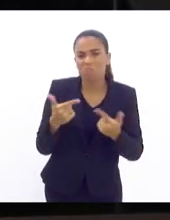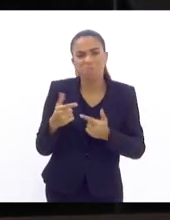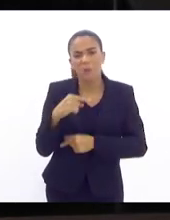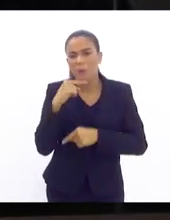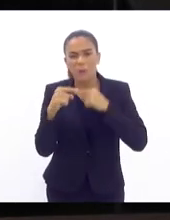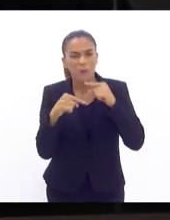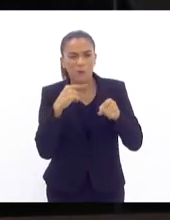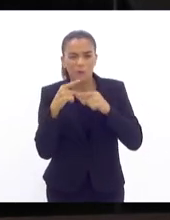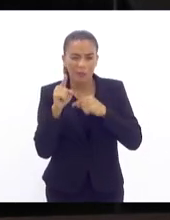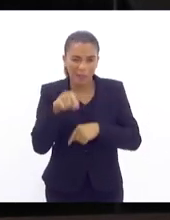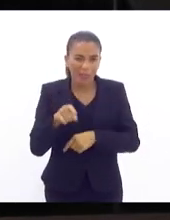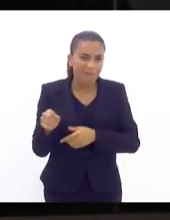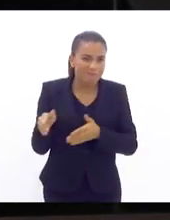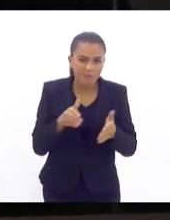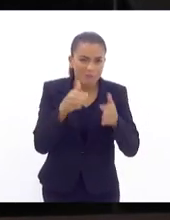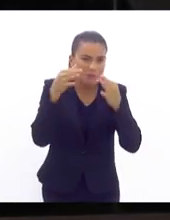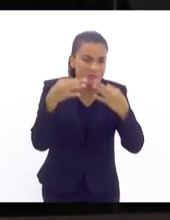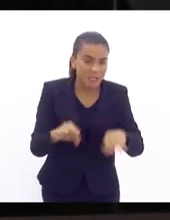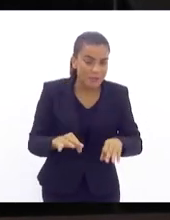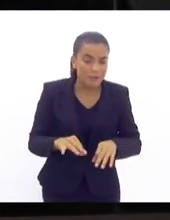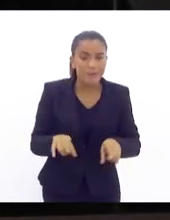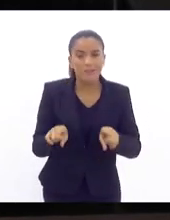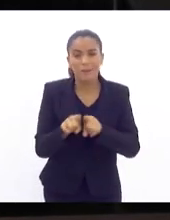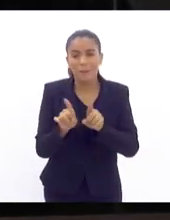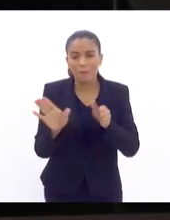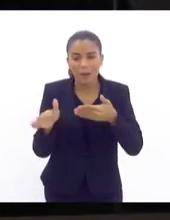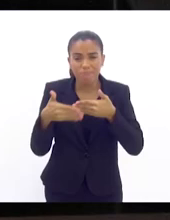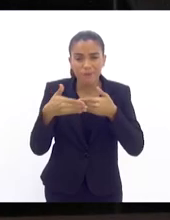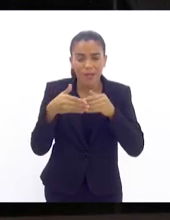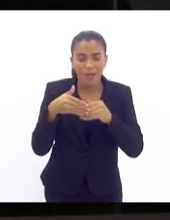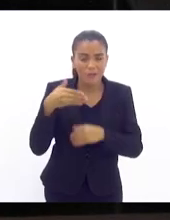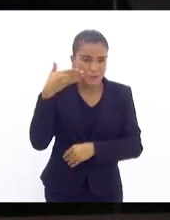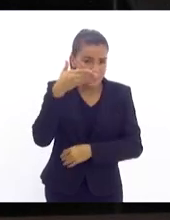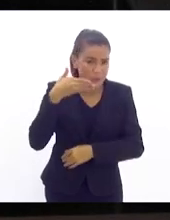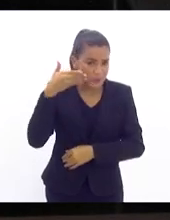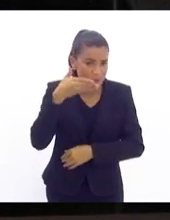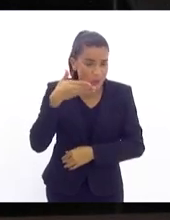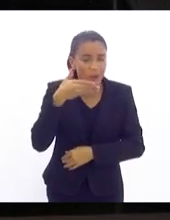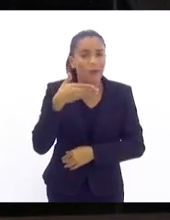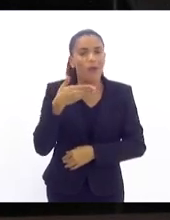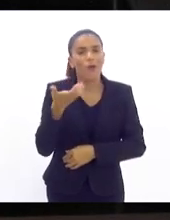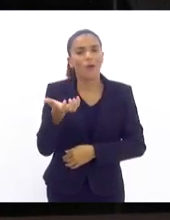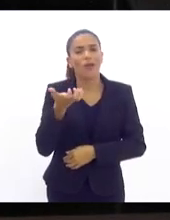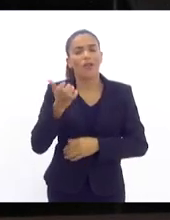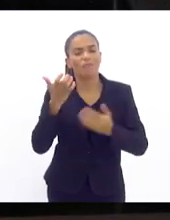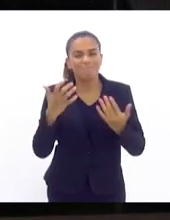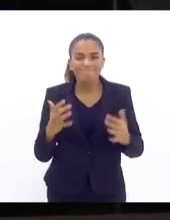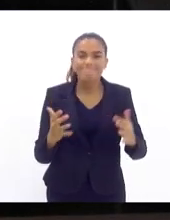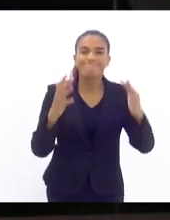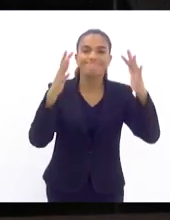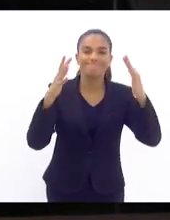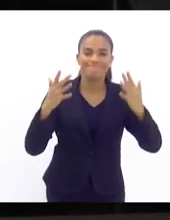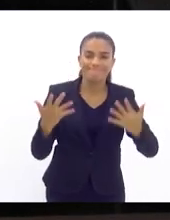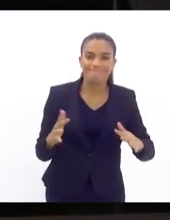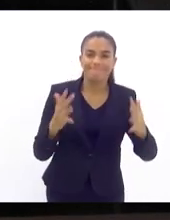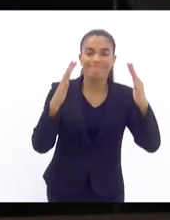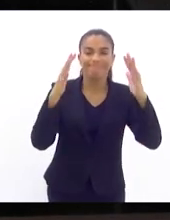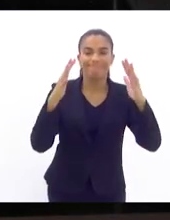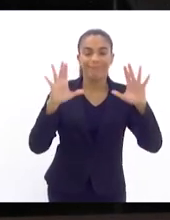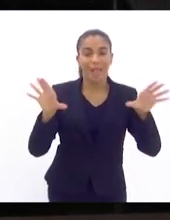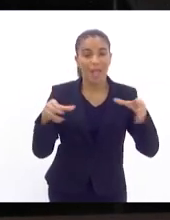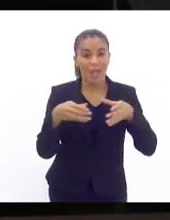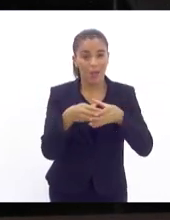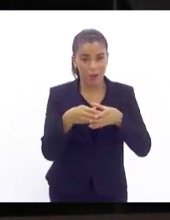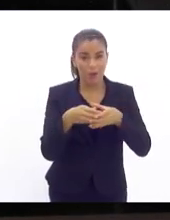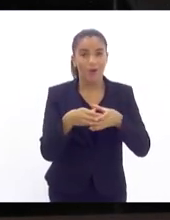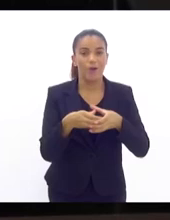que este é o caminho. E, para encerrar, eu quero parabenizar aqui a